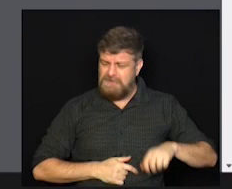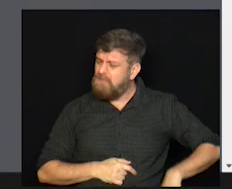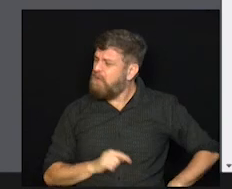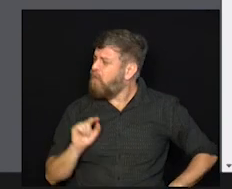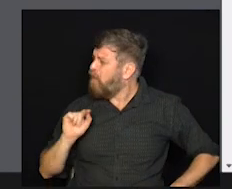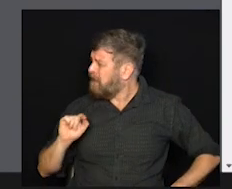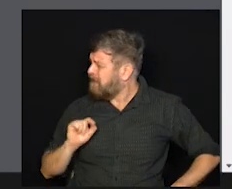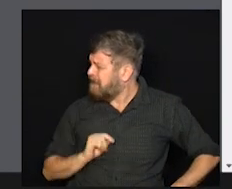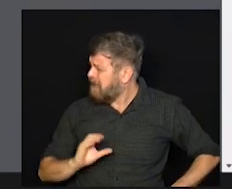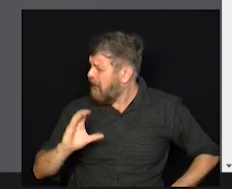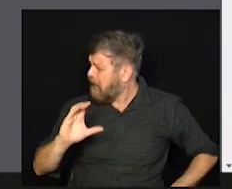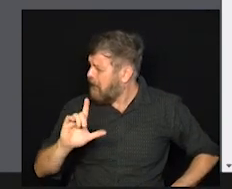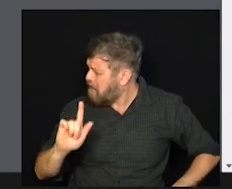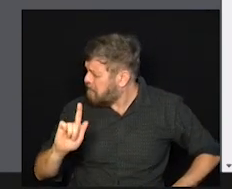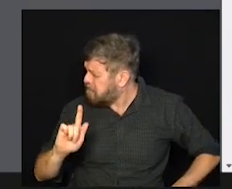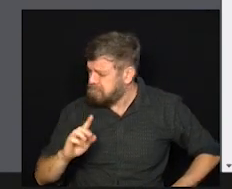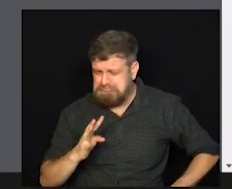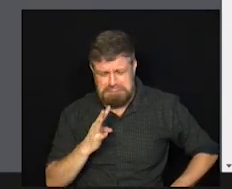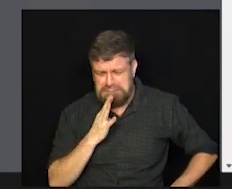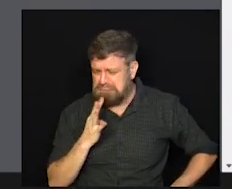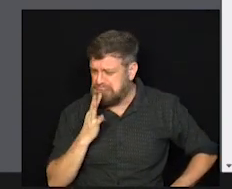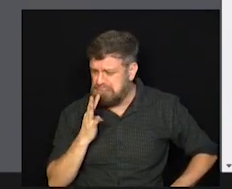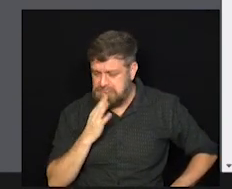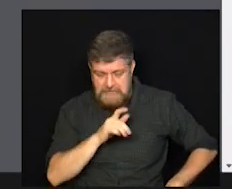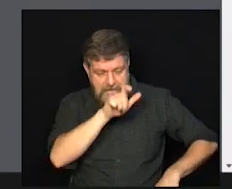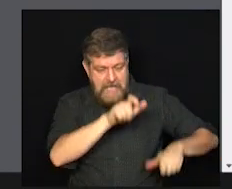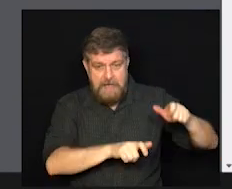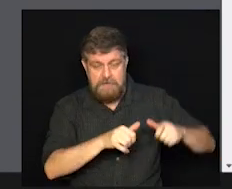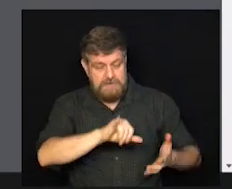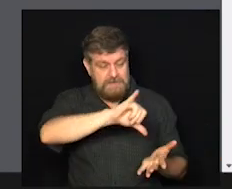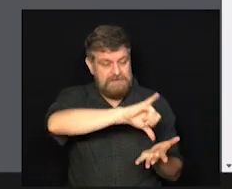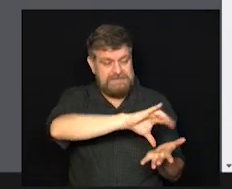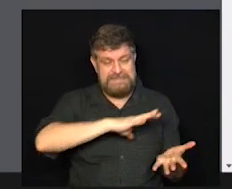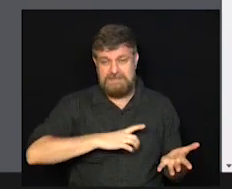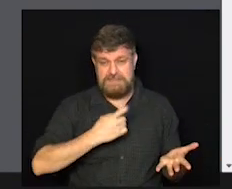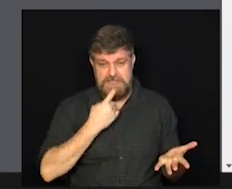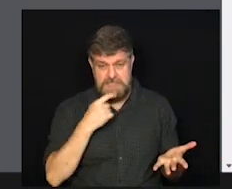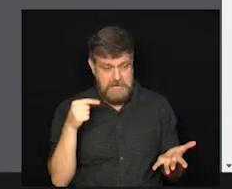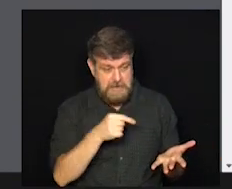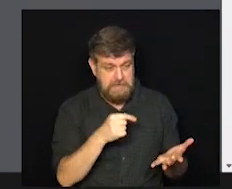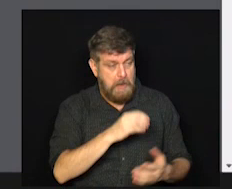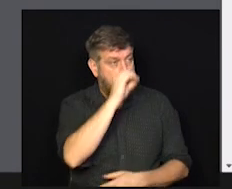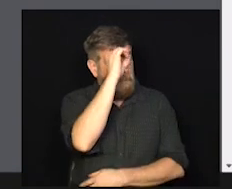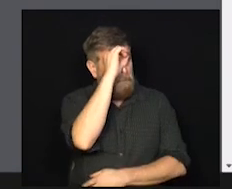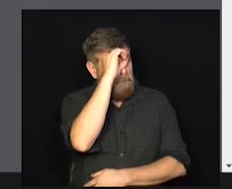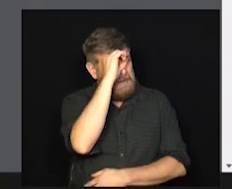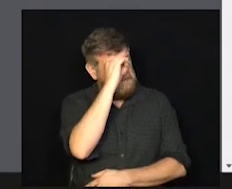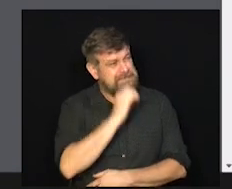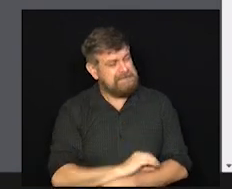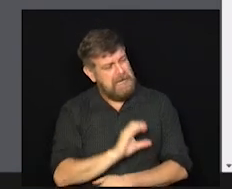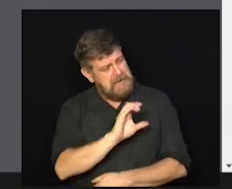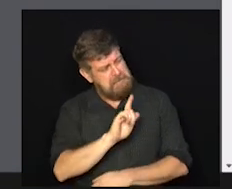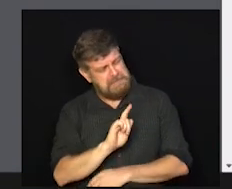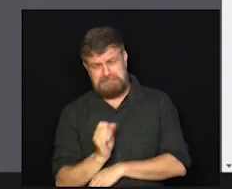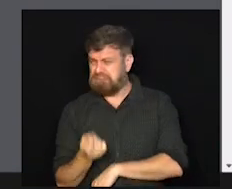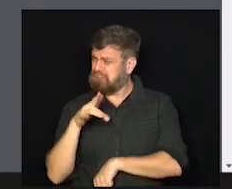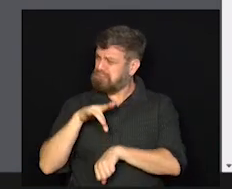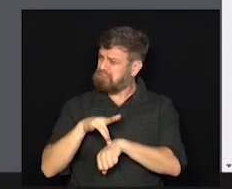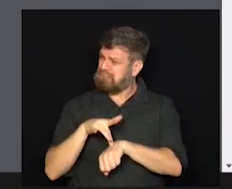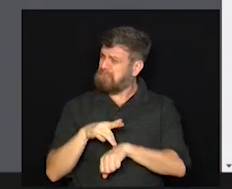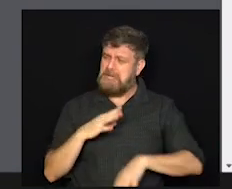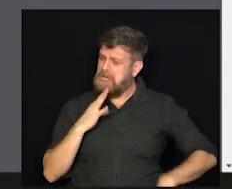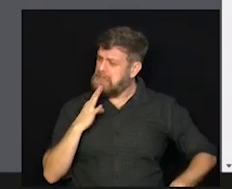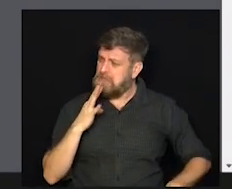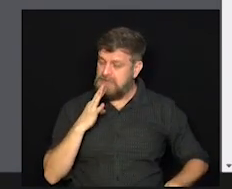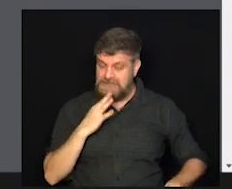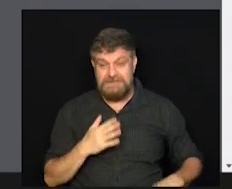confirmava. Nunca escutei uma pessoa da região central que sabia onde era o Campo Grande. Eu não estou querendo fazer ênfase, não. É uma constatação bem